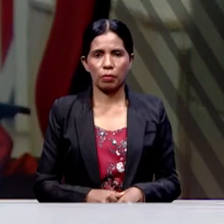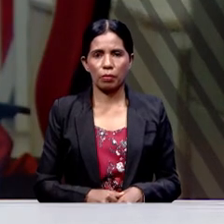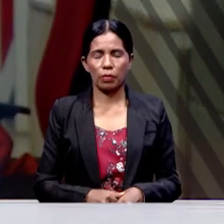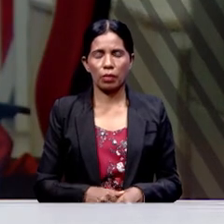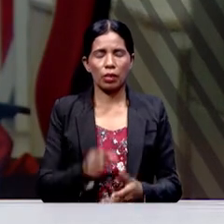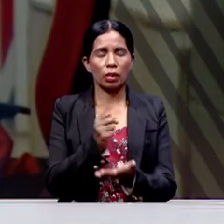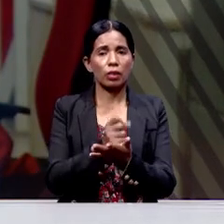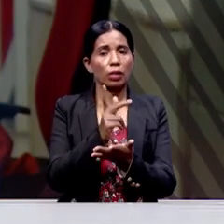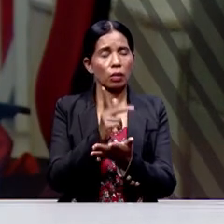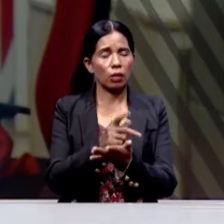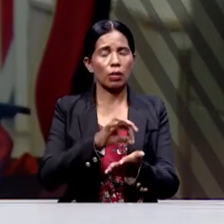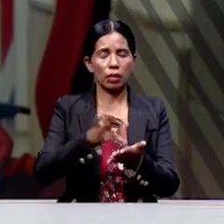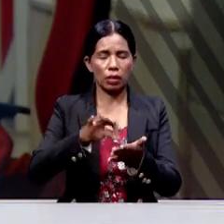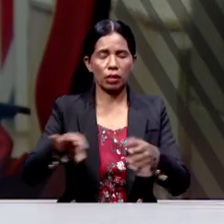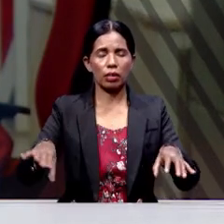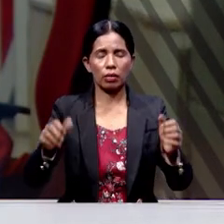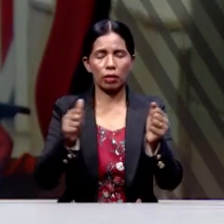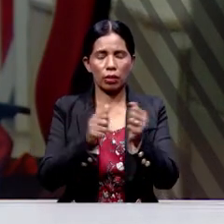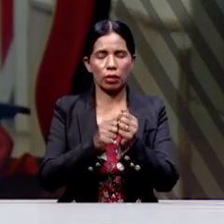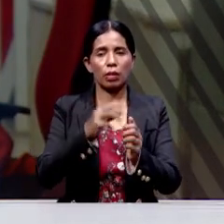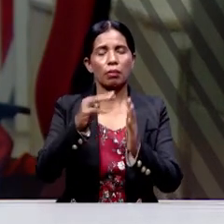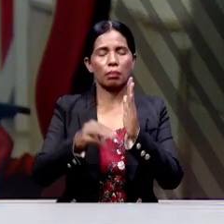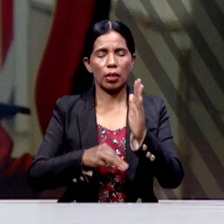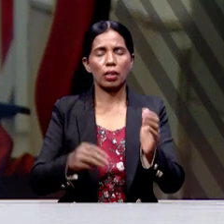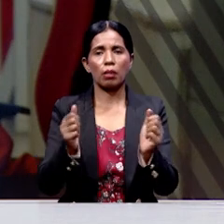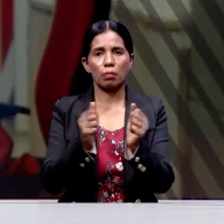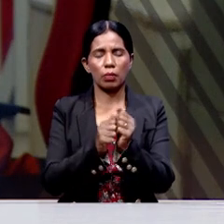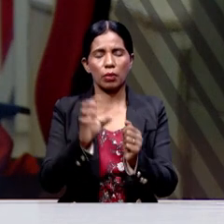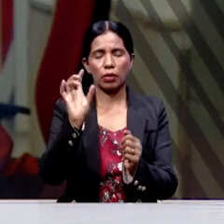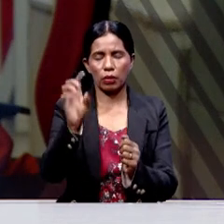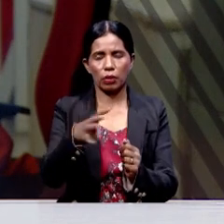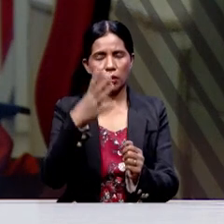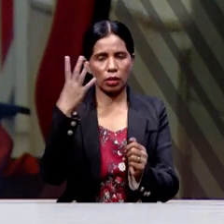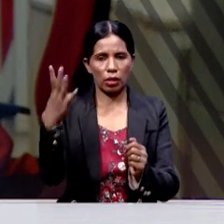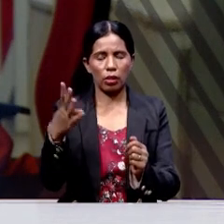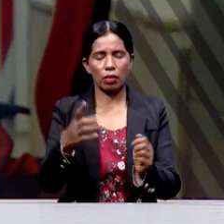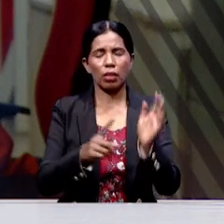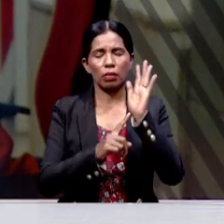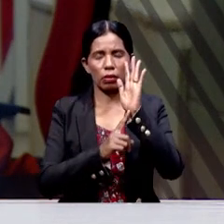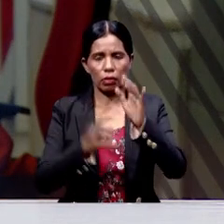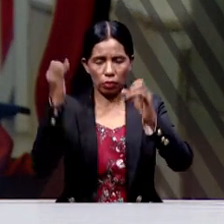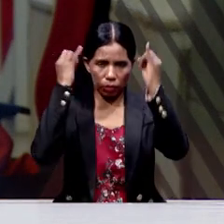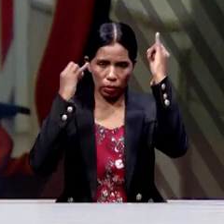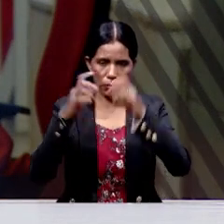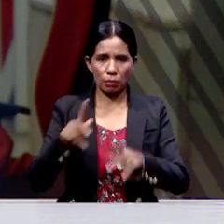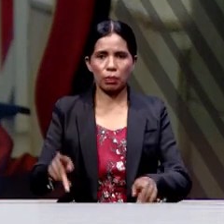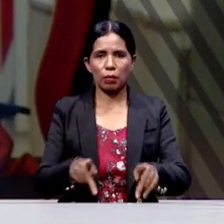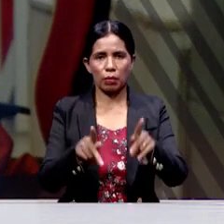Sekoms assina corro media nine sanulo racing hat ne durante ne transmite informação ba público.